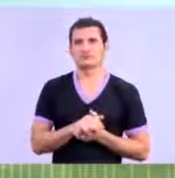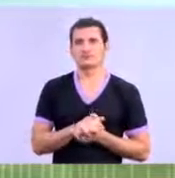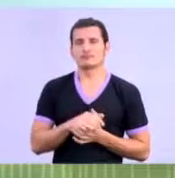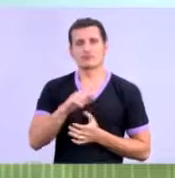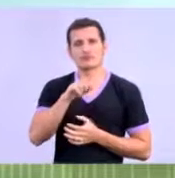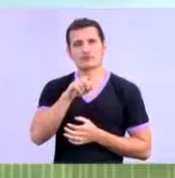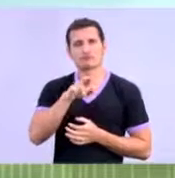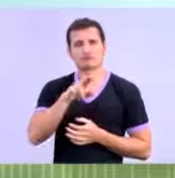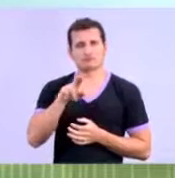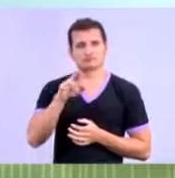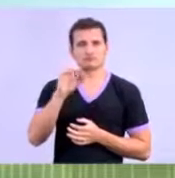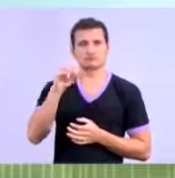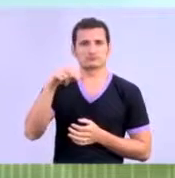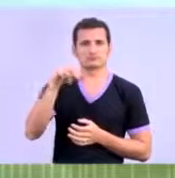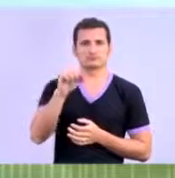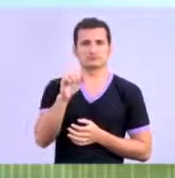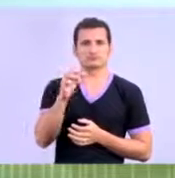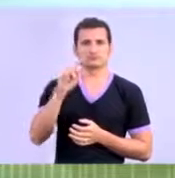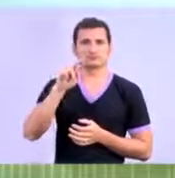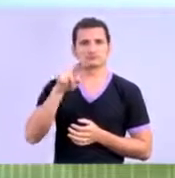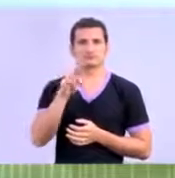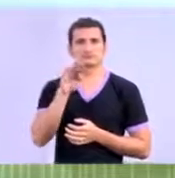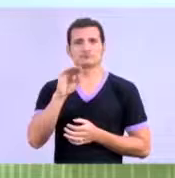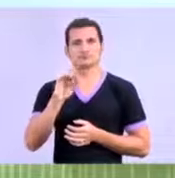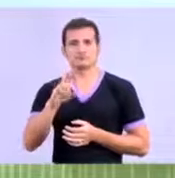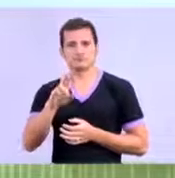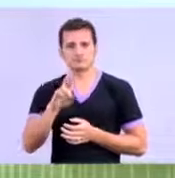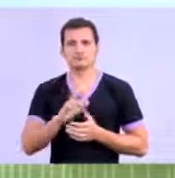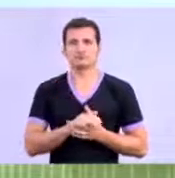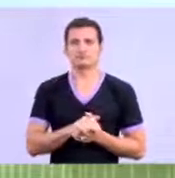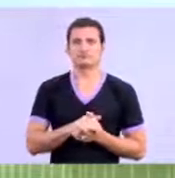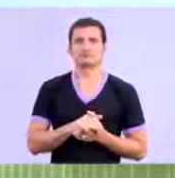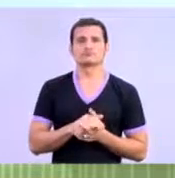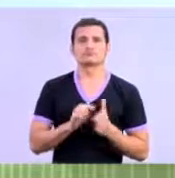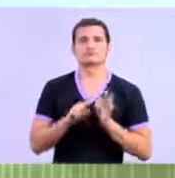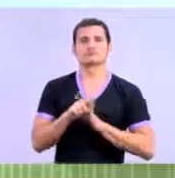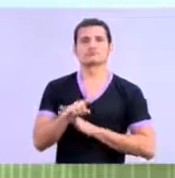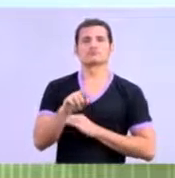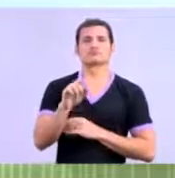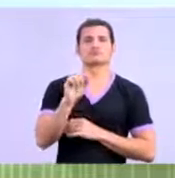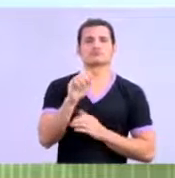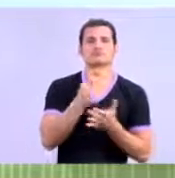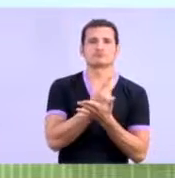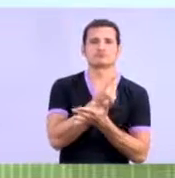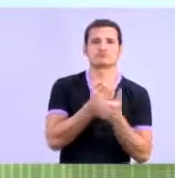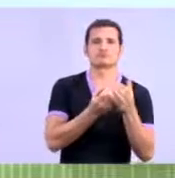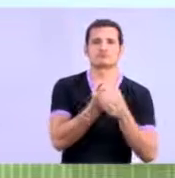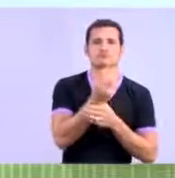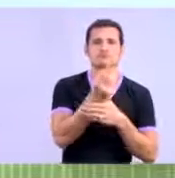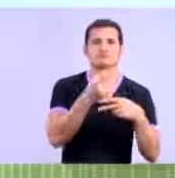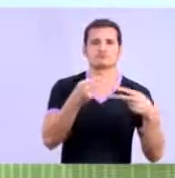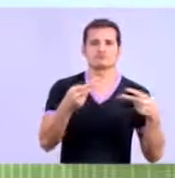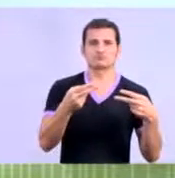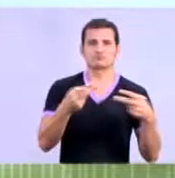um construtor, é um método. A pergunta que a gente faz é, o que acontece quando o objeto é criado? Esse o